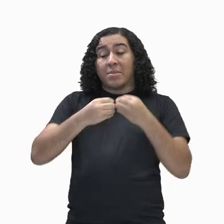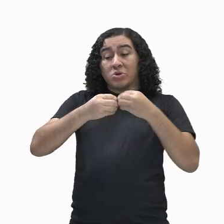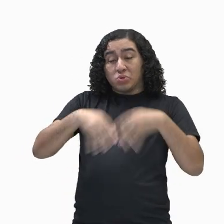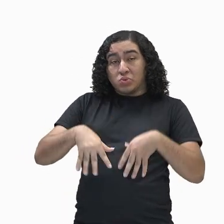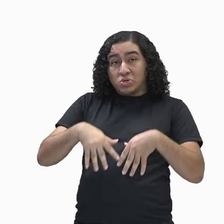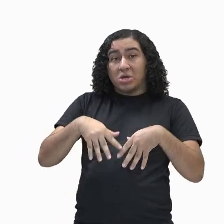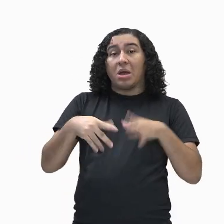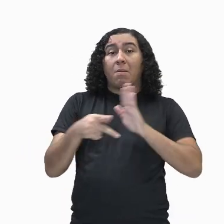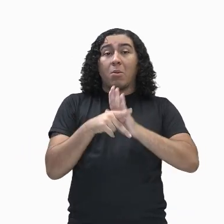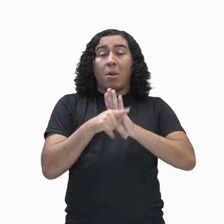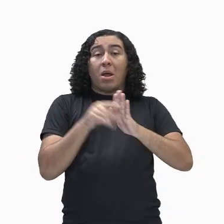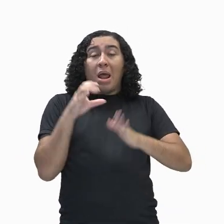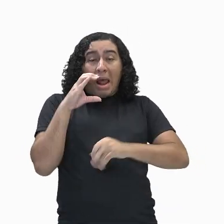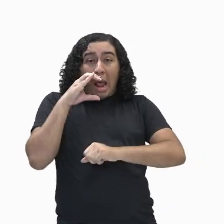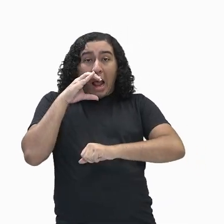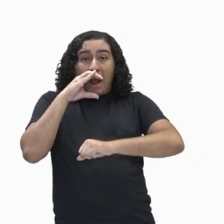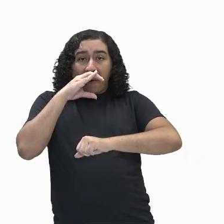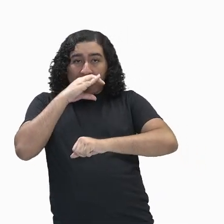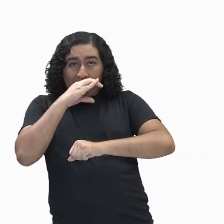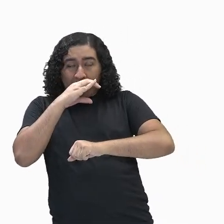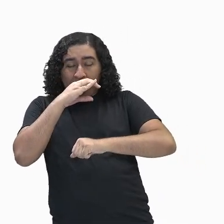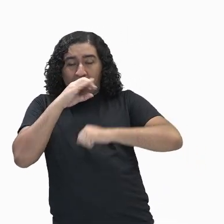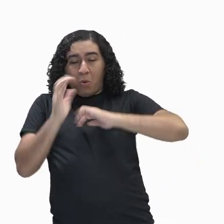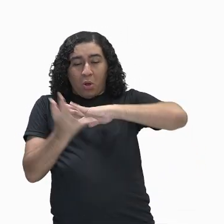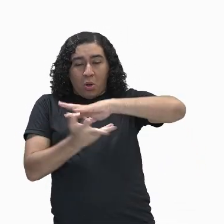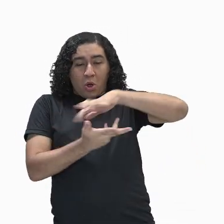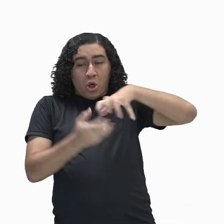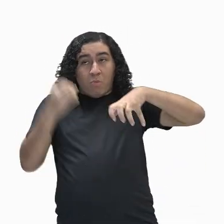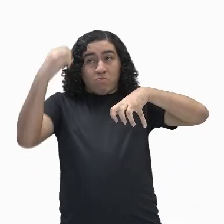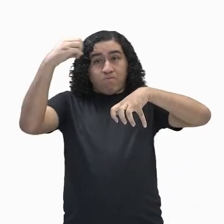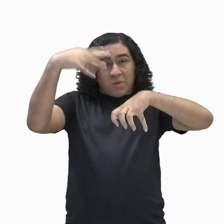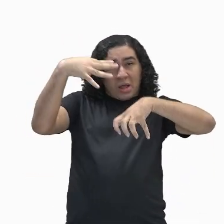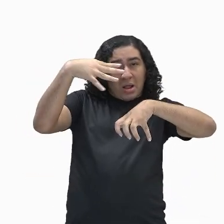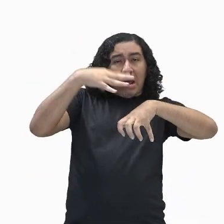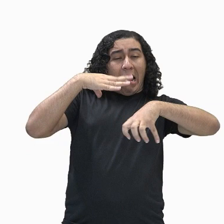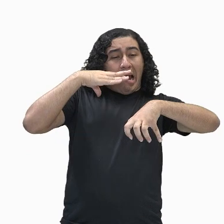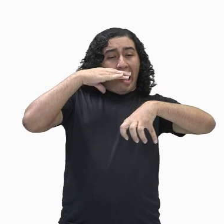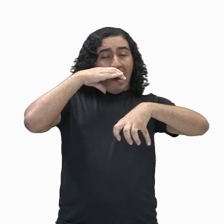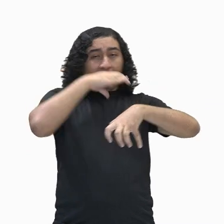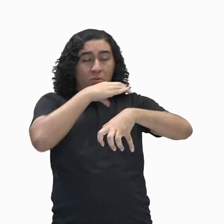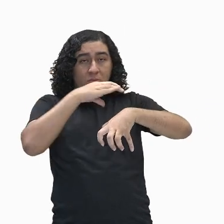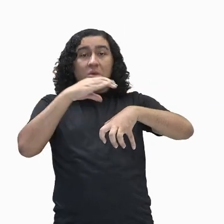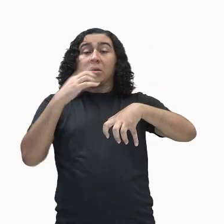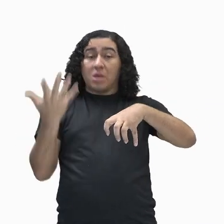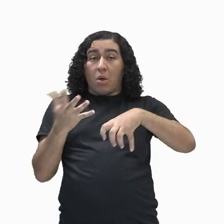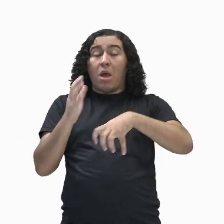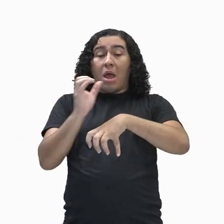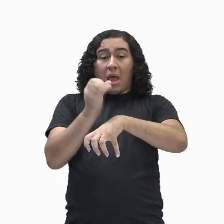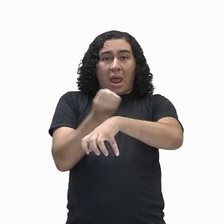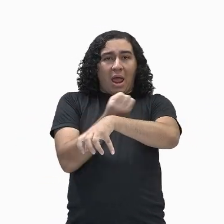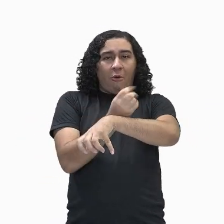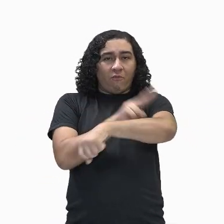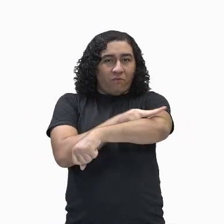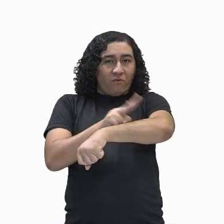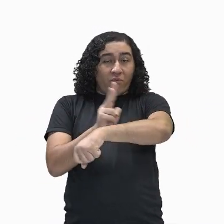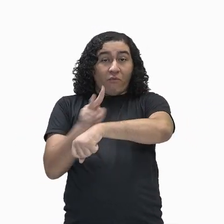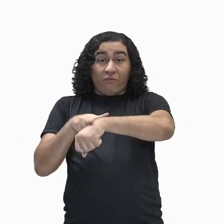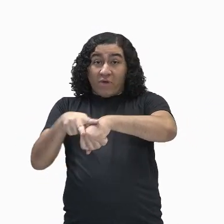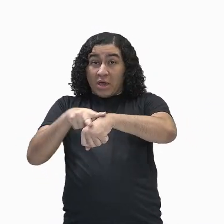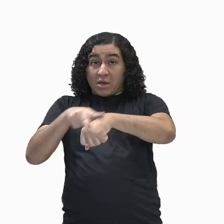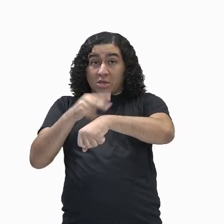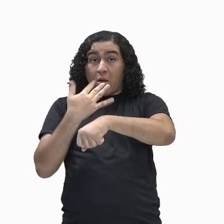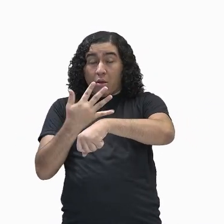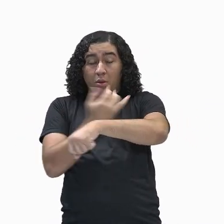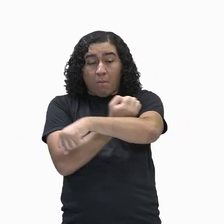fenômeno de aquecimento global. Então, as algas também têm essa importância em absorver, olha, 30% desse gás